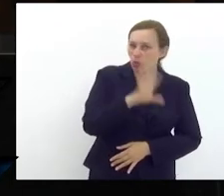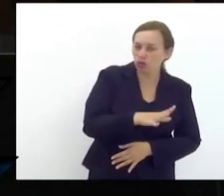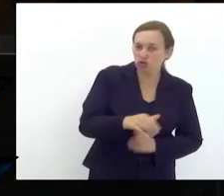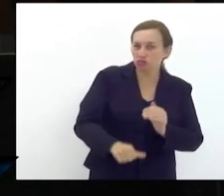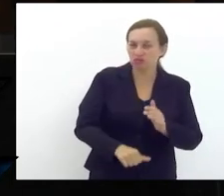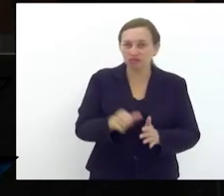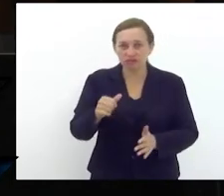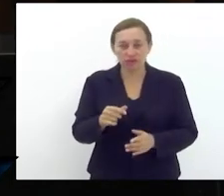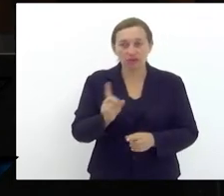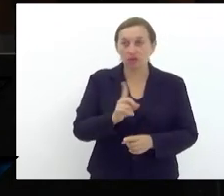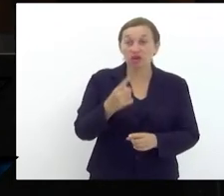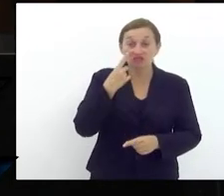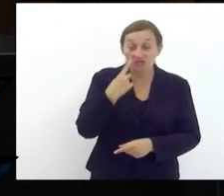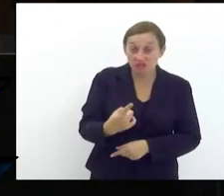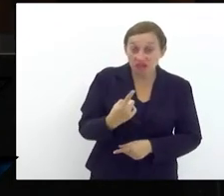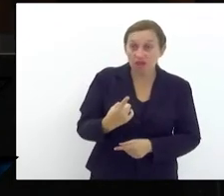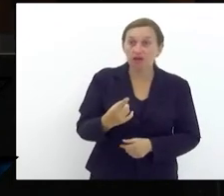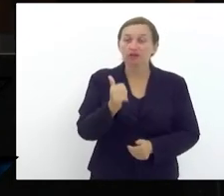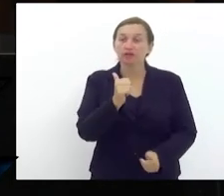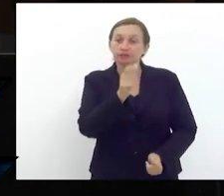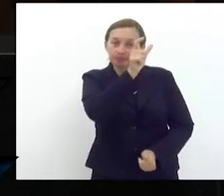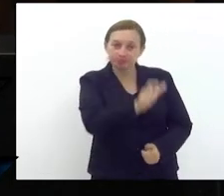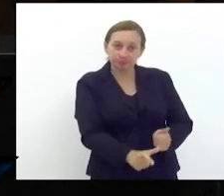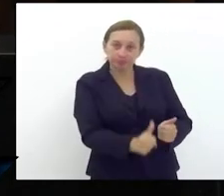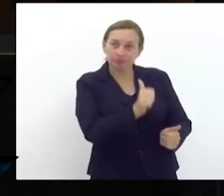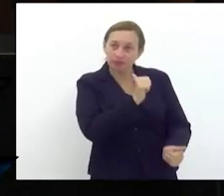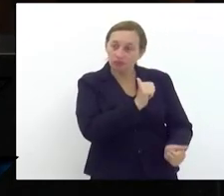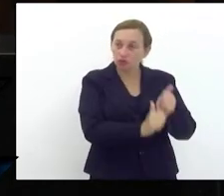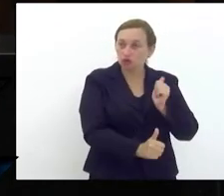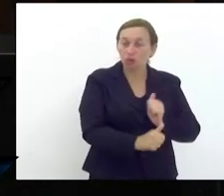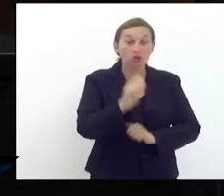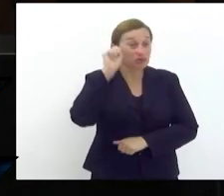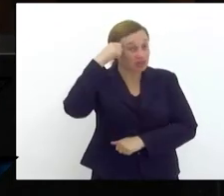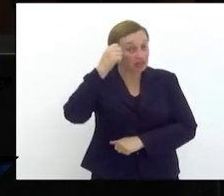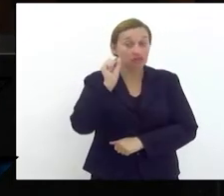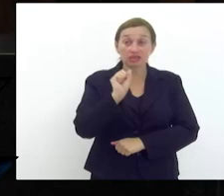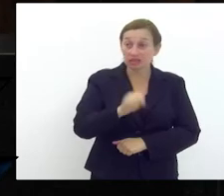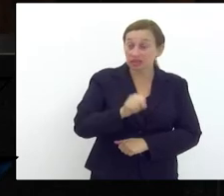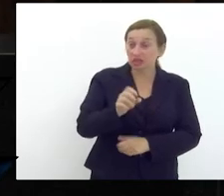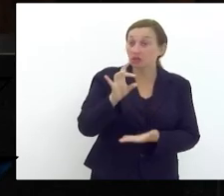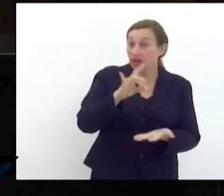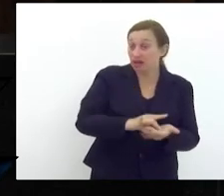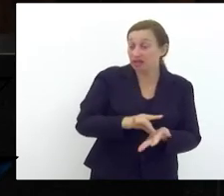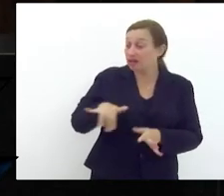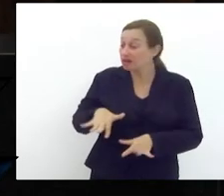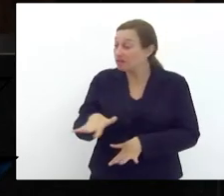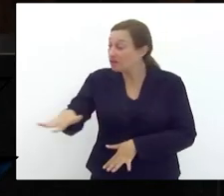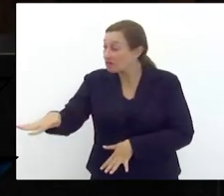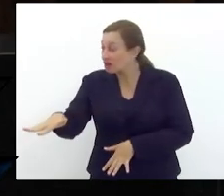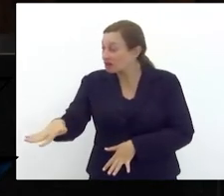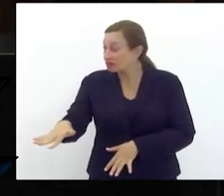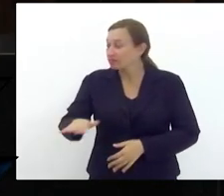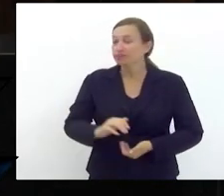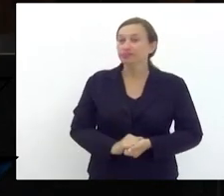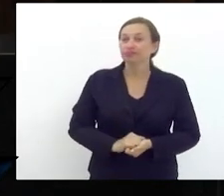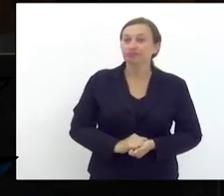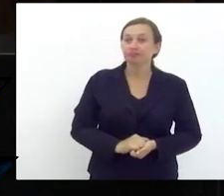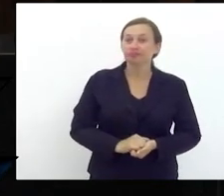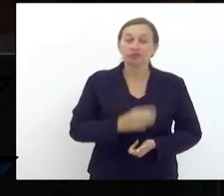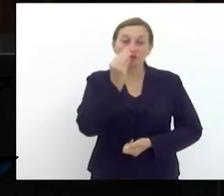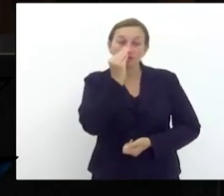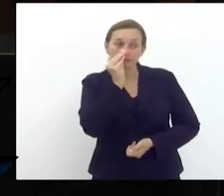que a gente vai ver jogadores negros que vem sim de uma realidade da favela e da Periferia sendo